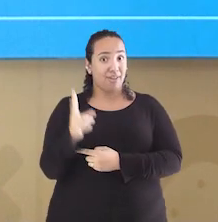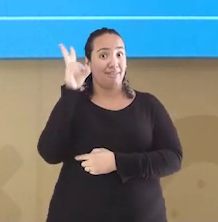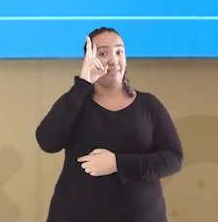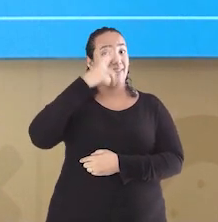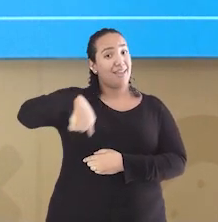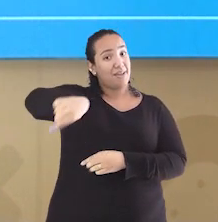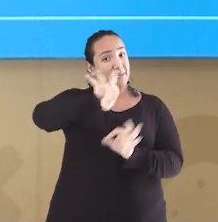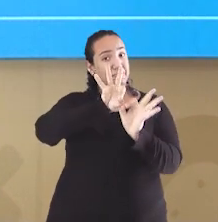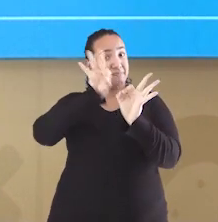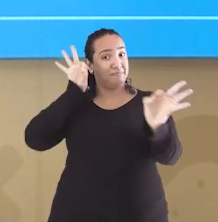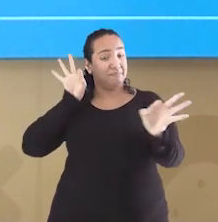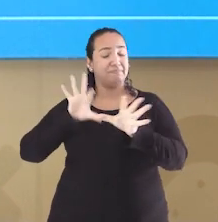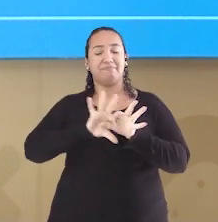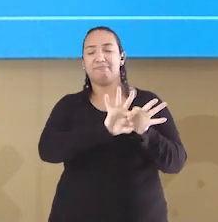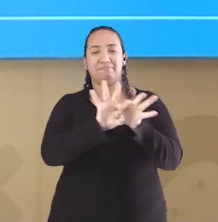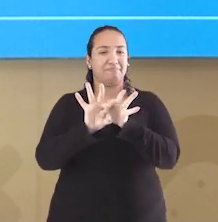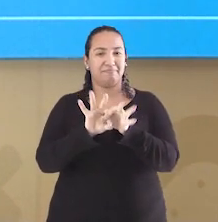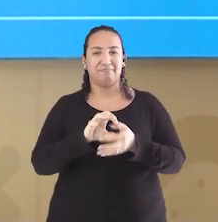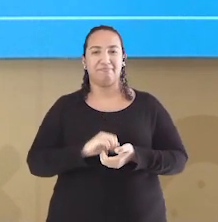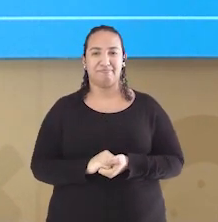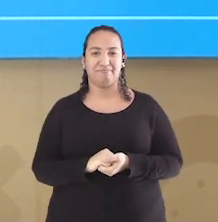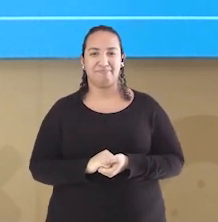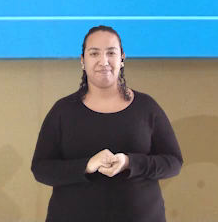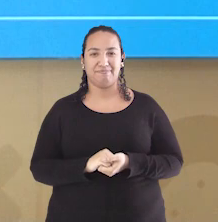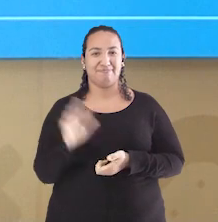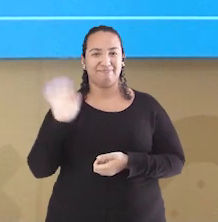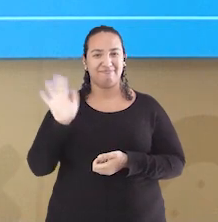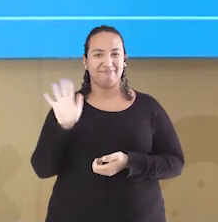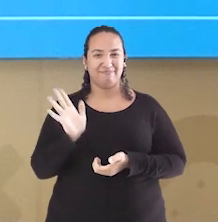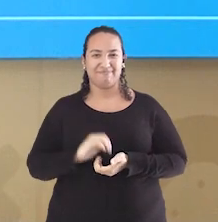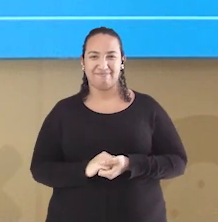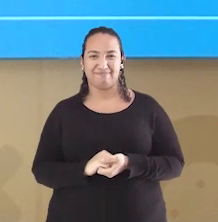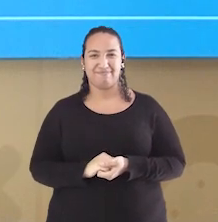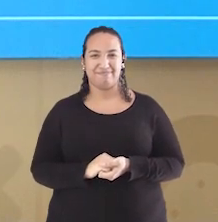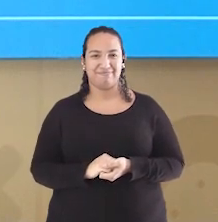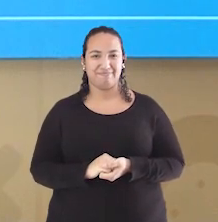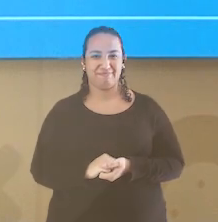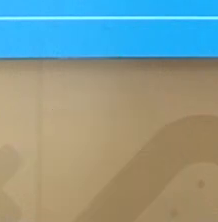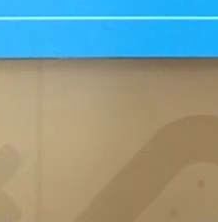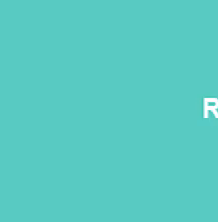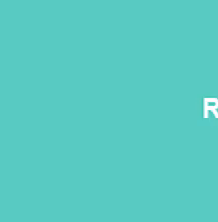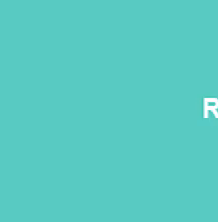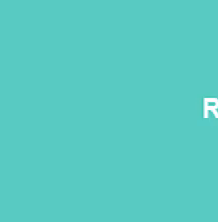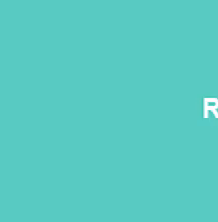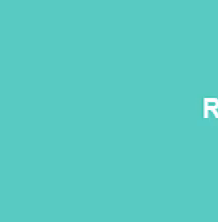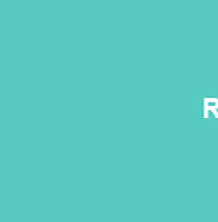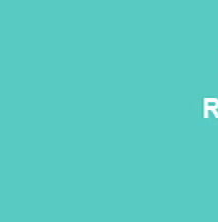e se cuidem. E não se esqueçam, mesmo distantes, estamos juntos. Tchau, tchau!